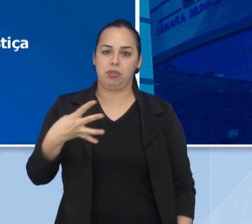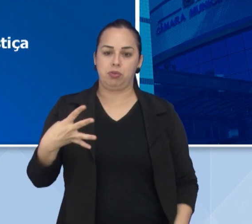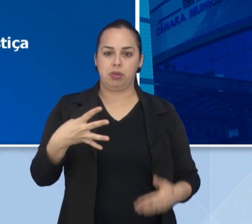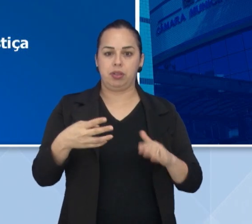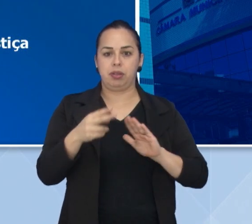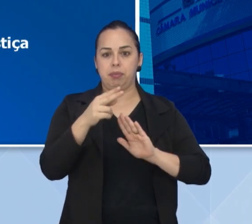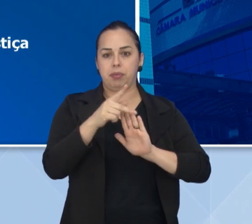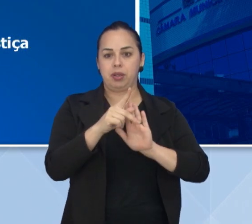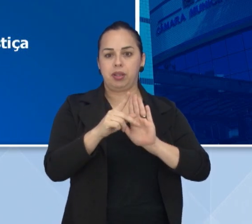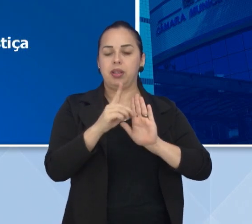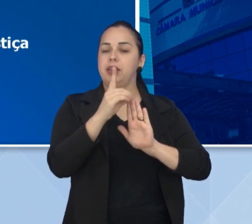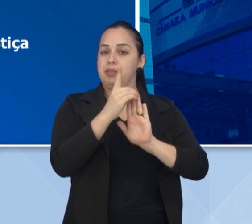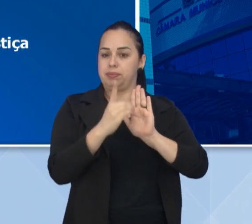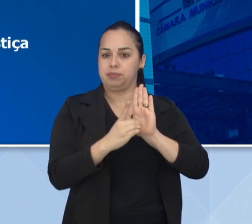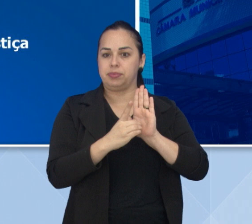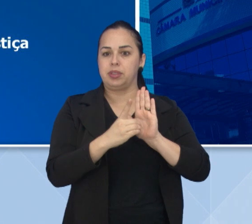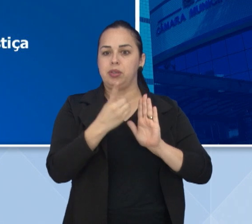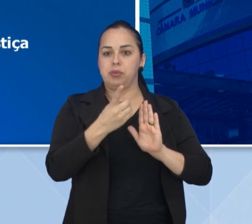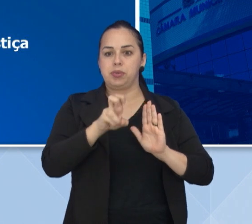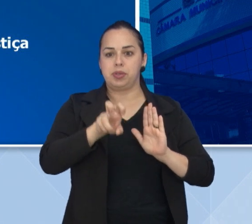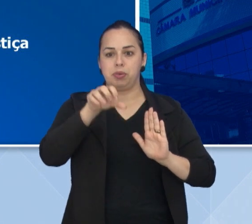6745/2024. Projeto de lei número